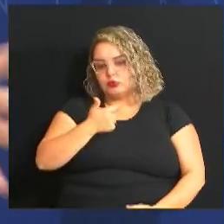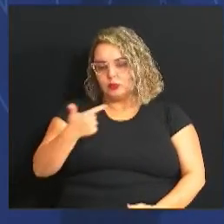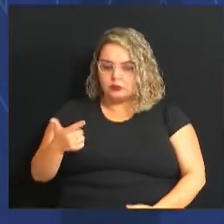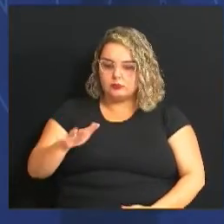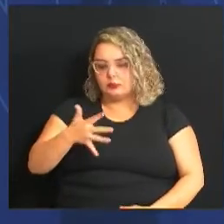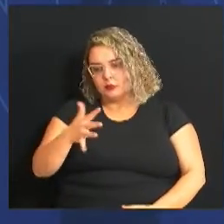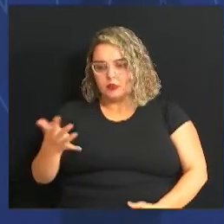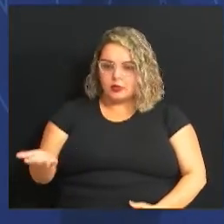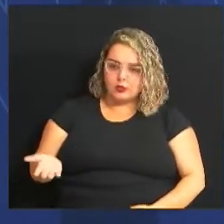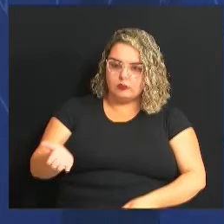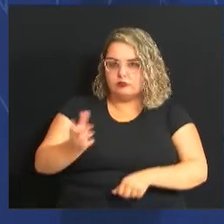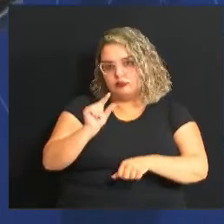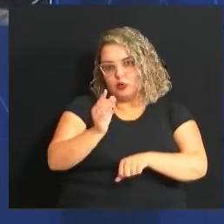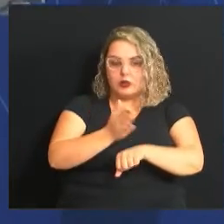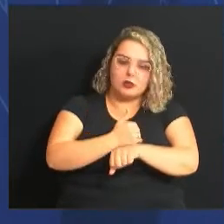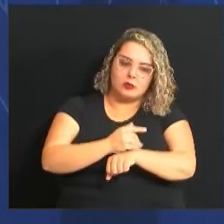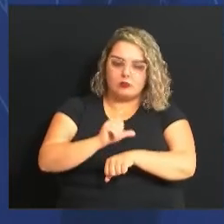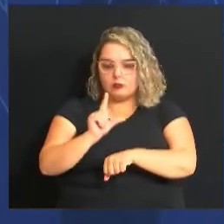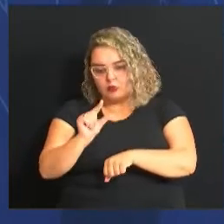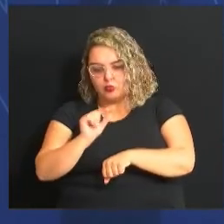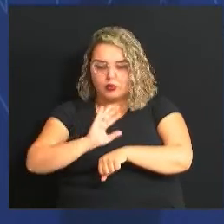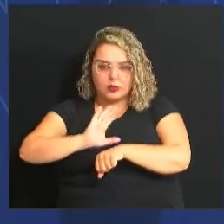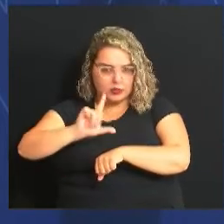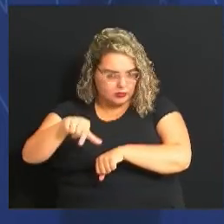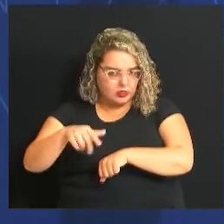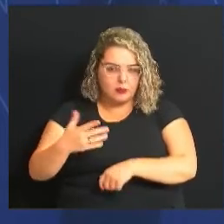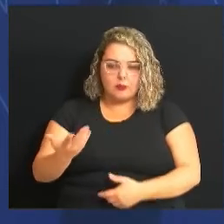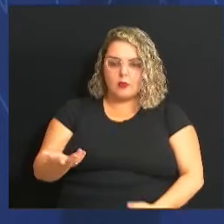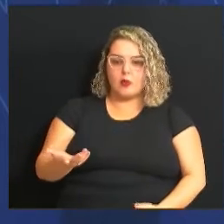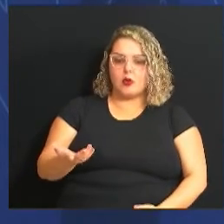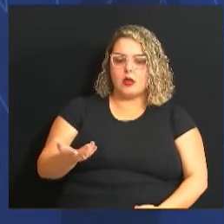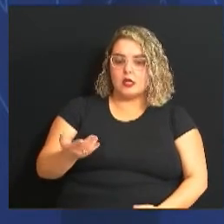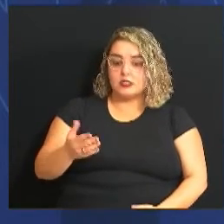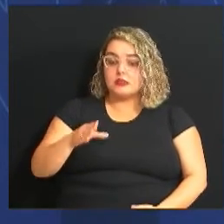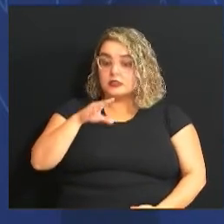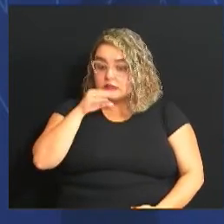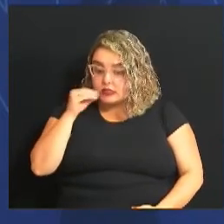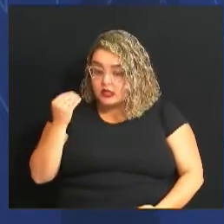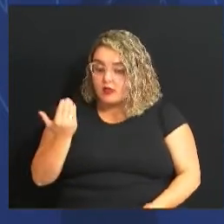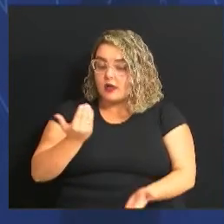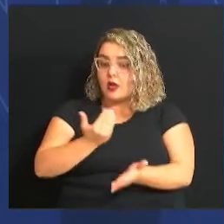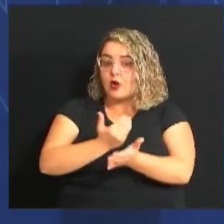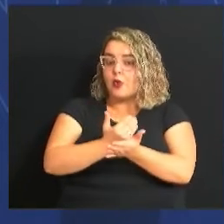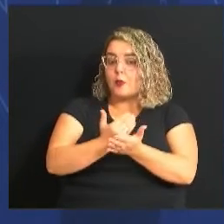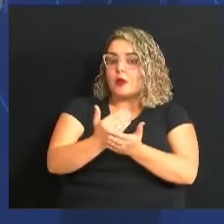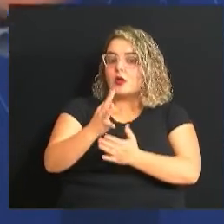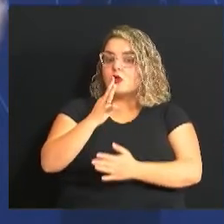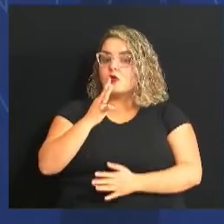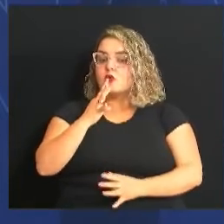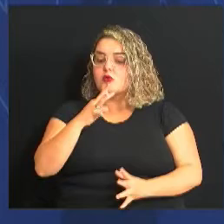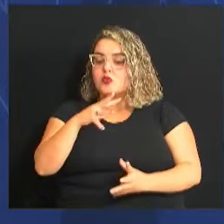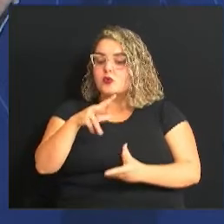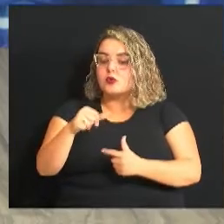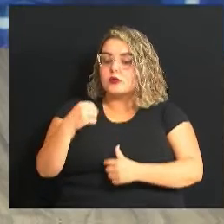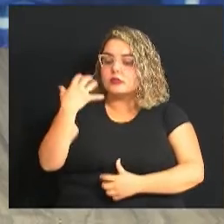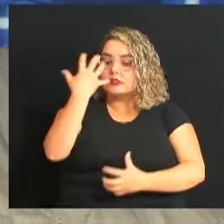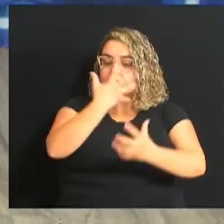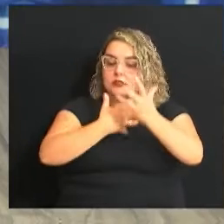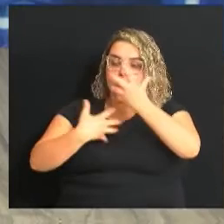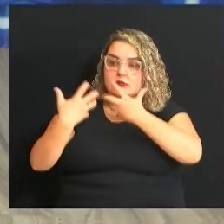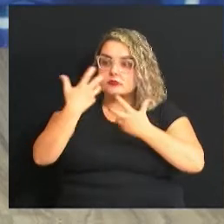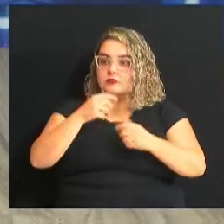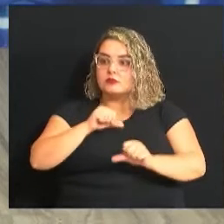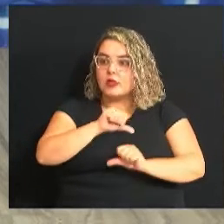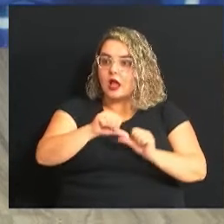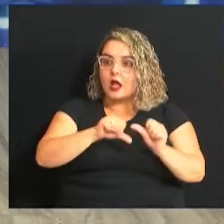menos, um pouquinho antes, um pouquinho depois, esse adolescente ele vai começar a conhecer o mundo, a se apaixonar, e essas